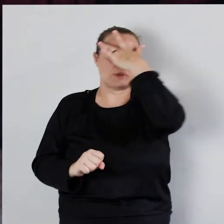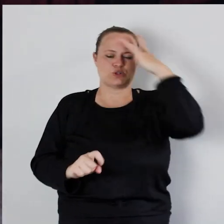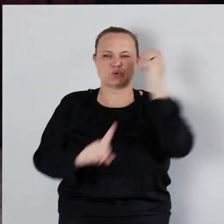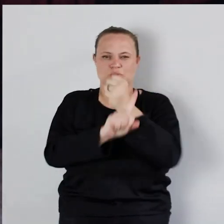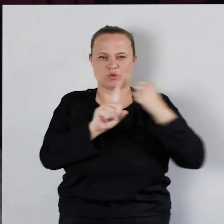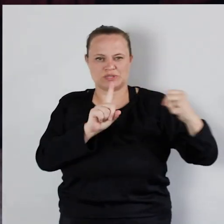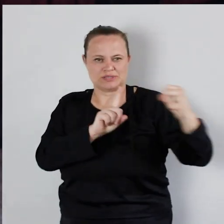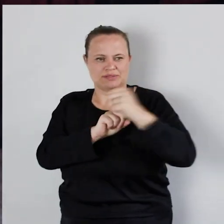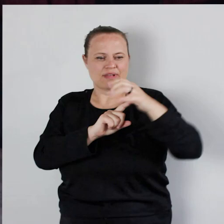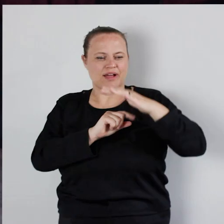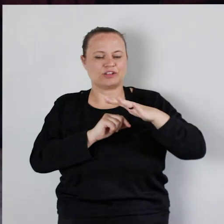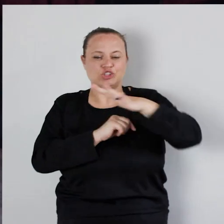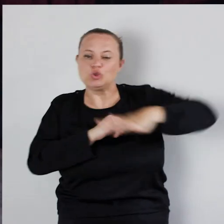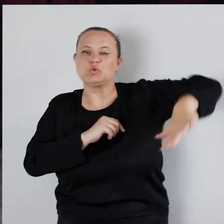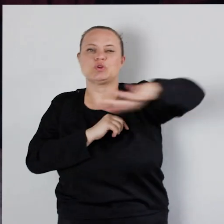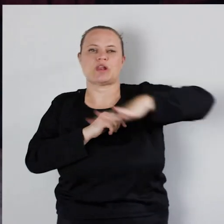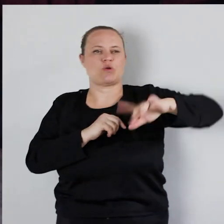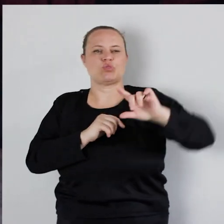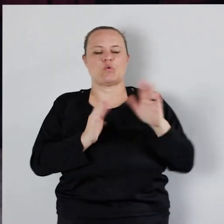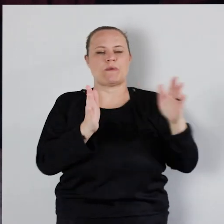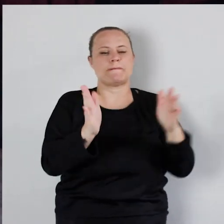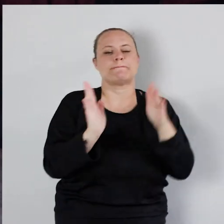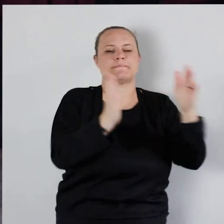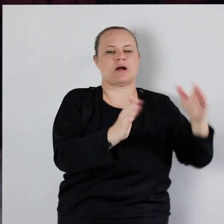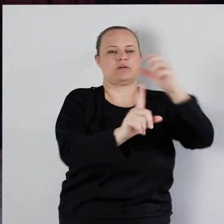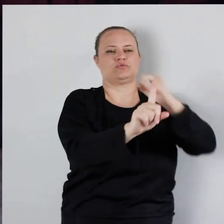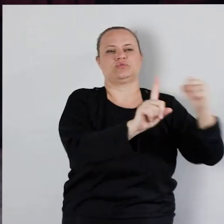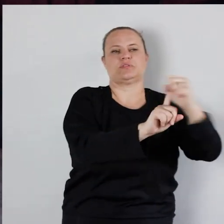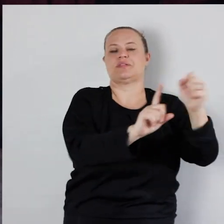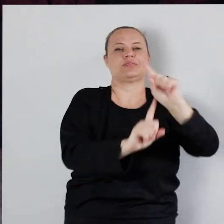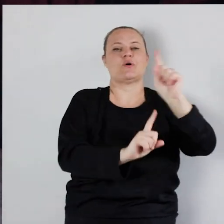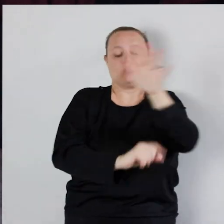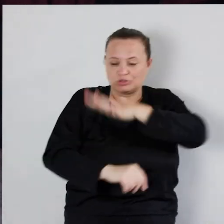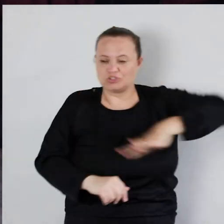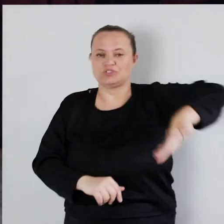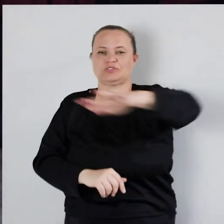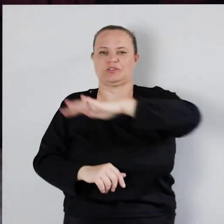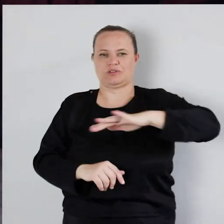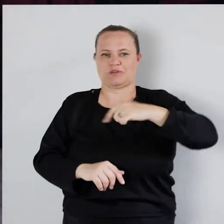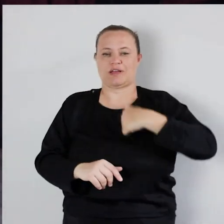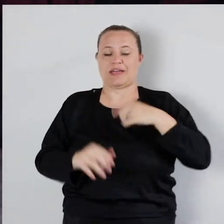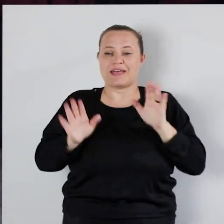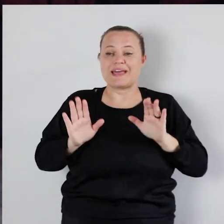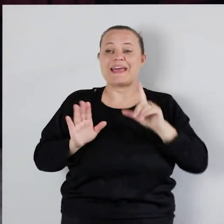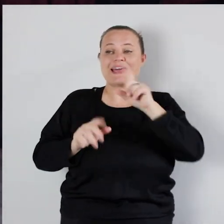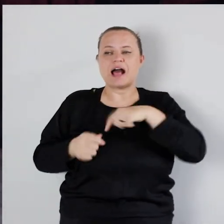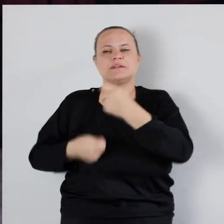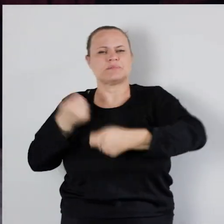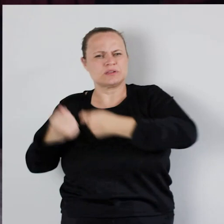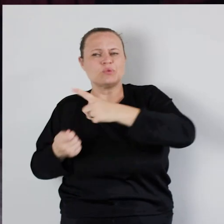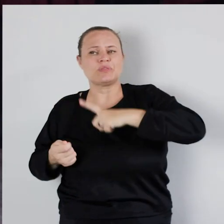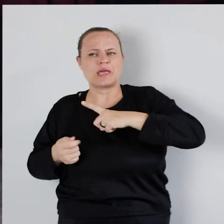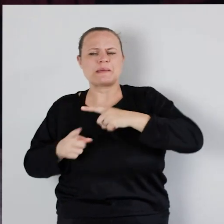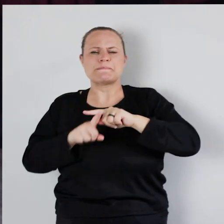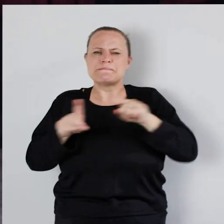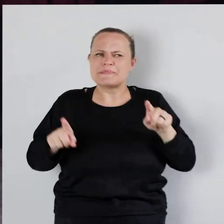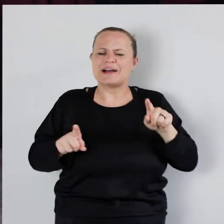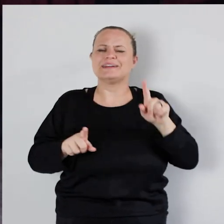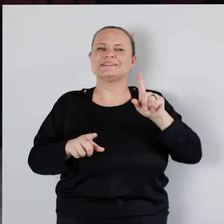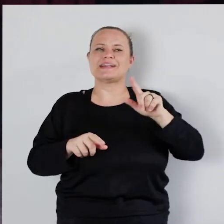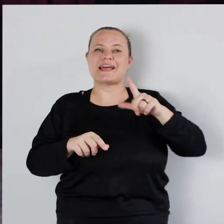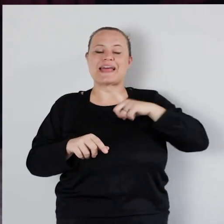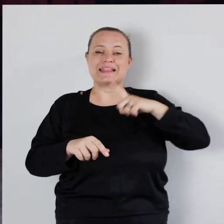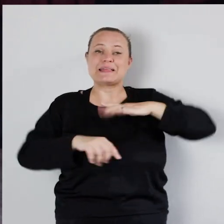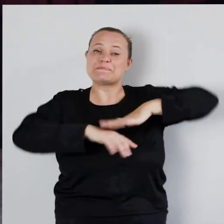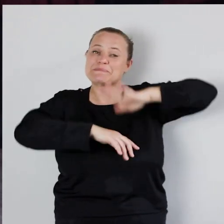humano, de benefício para a sociedade, não só para a parte dela, ou seja, toda uma perspectiva mais crítica que a gente tem na área de administração que não é